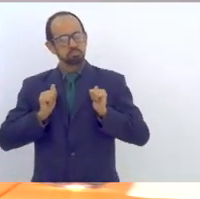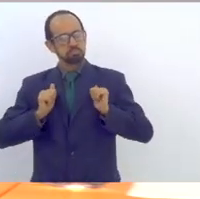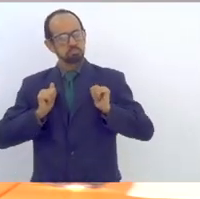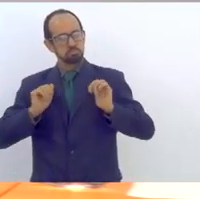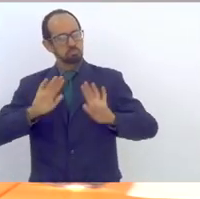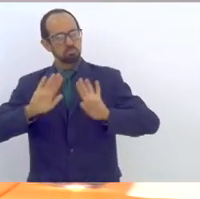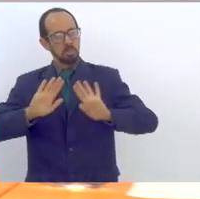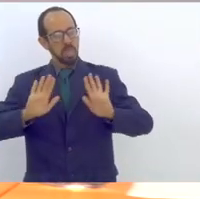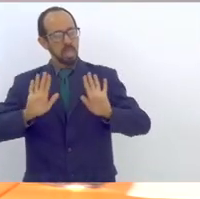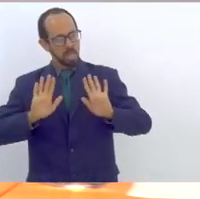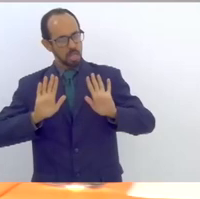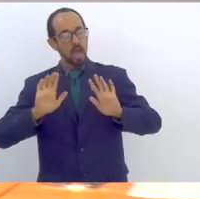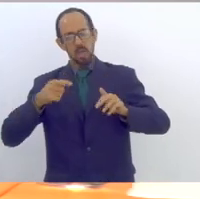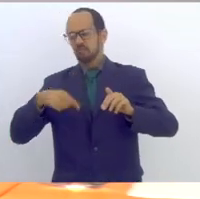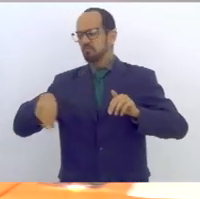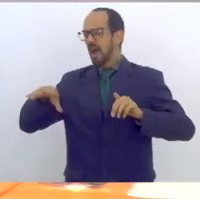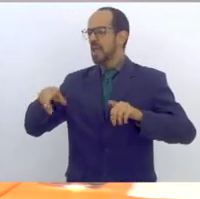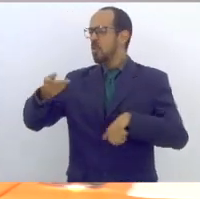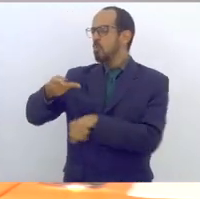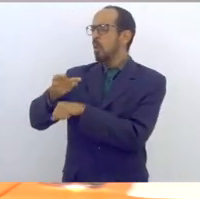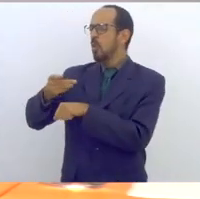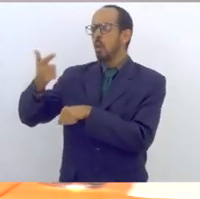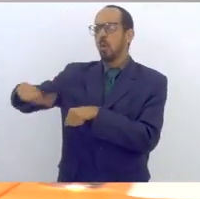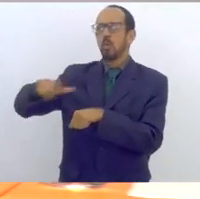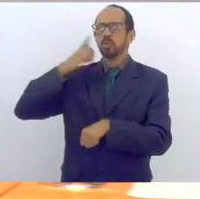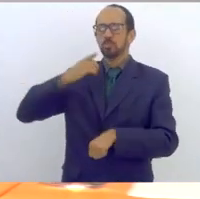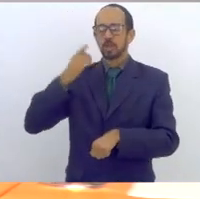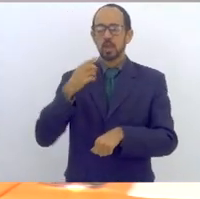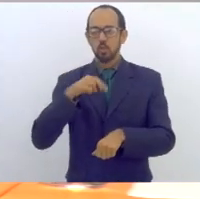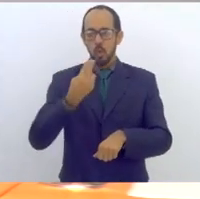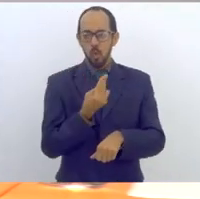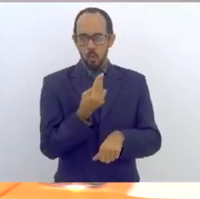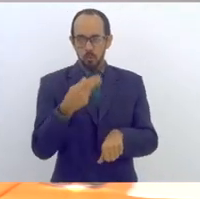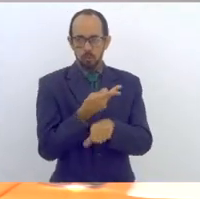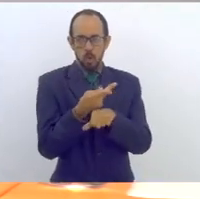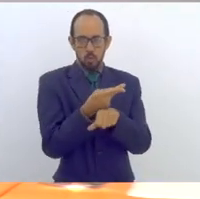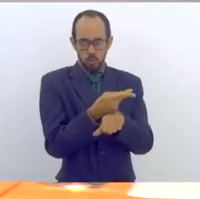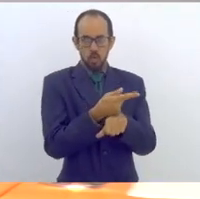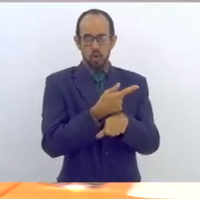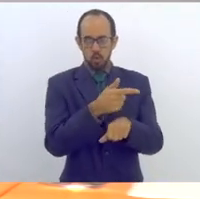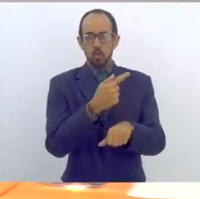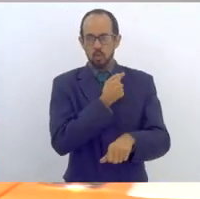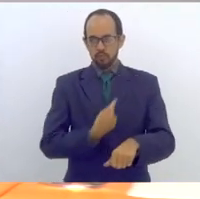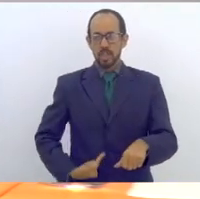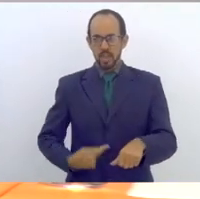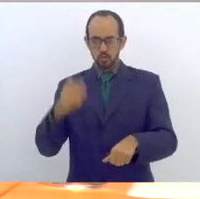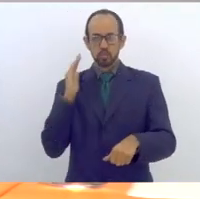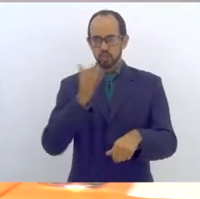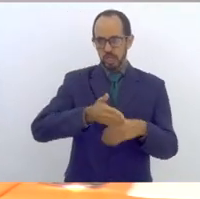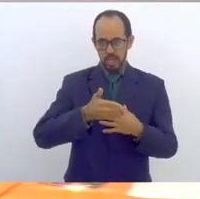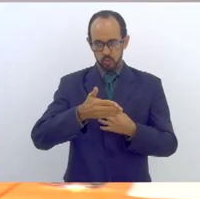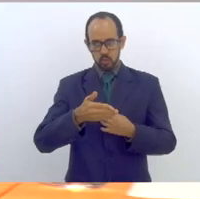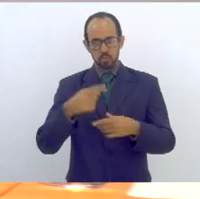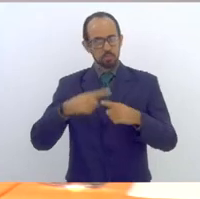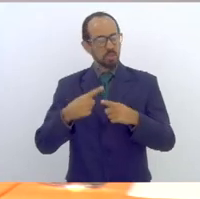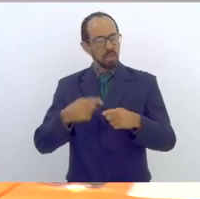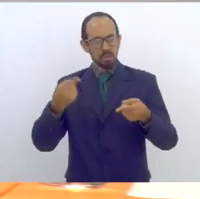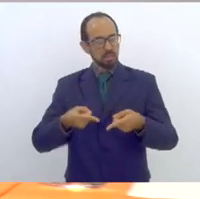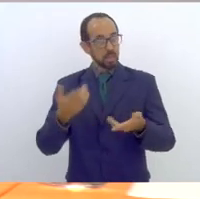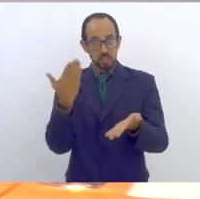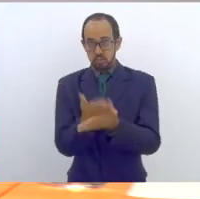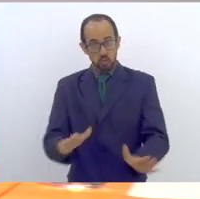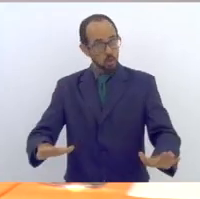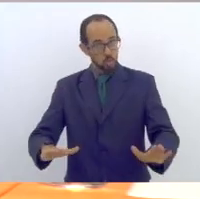vocês ó procurem outros deputados ou então procure o governo diretamente porque aqui se esgotou mas nós não vamos fazer